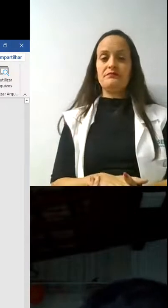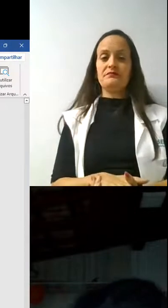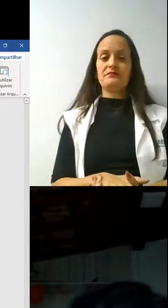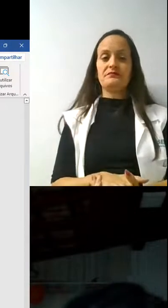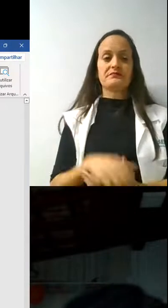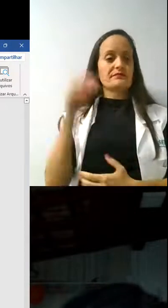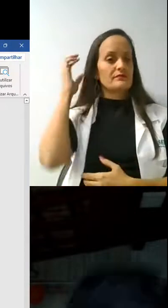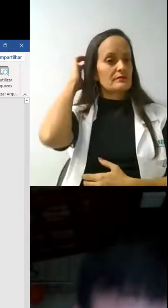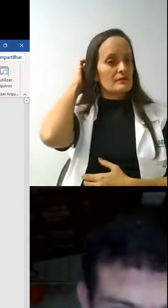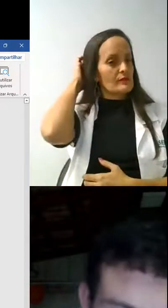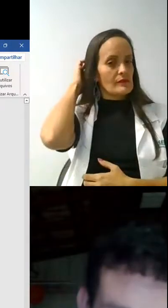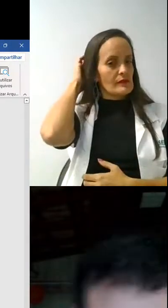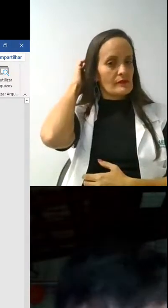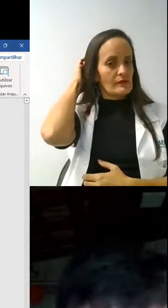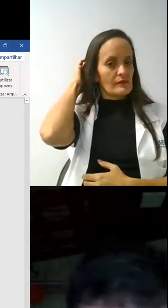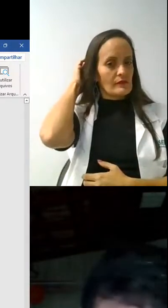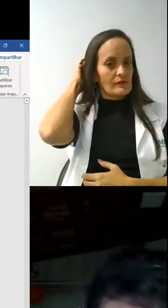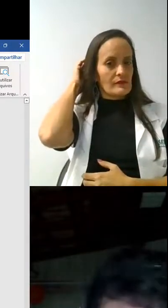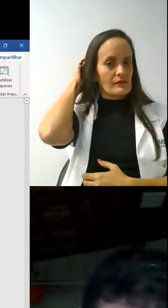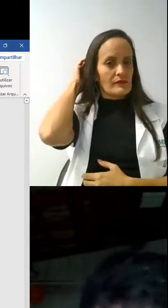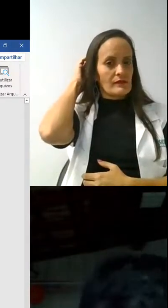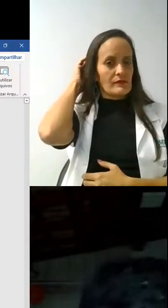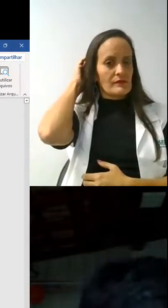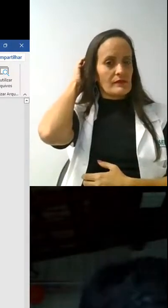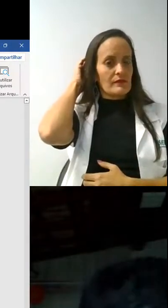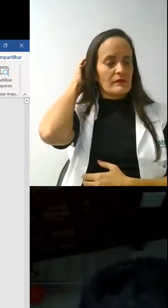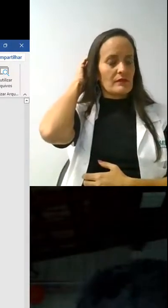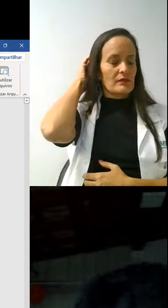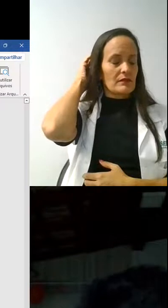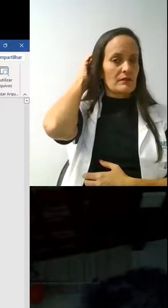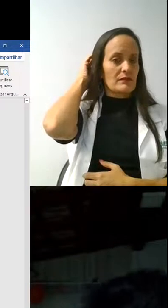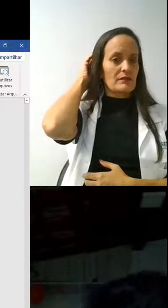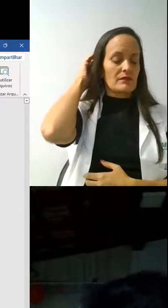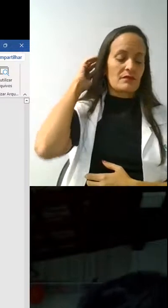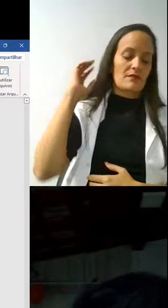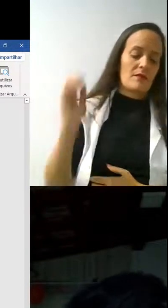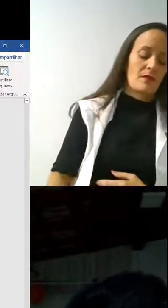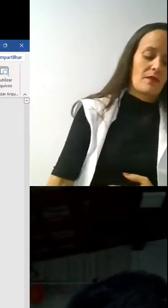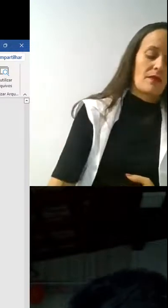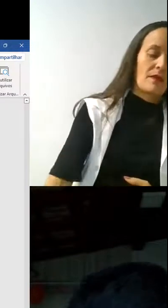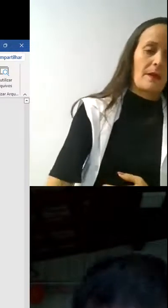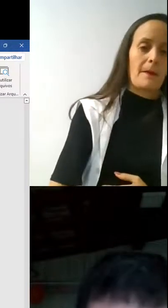Então, ó, o poste que já existe é esse aqui. Vou copiar ele aqui.